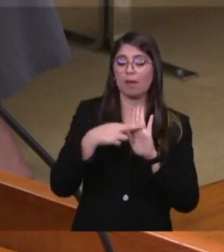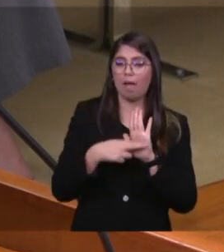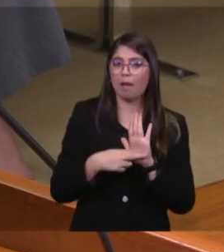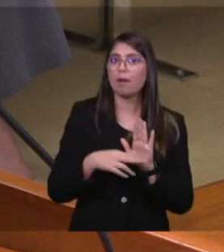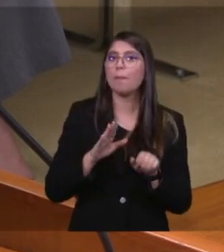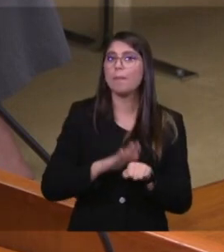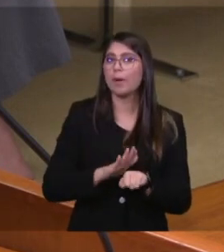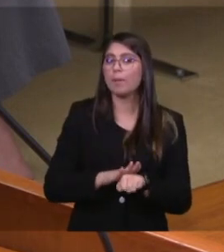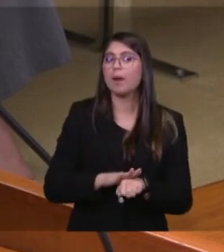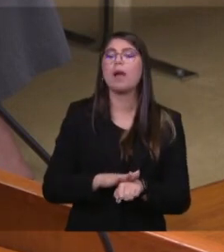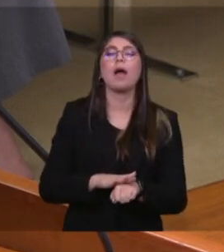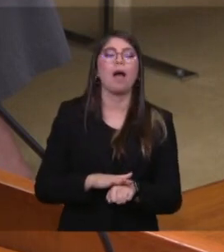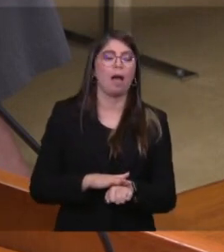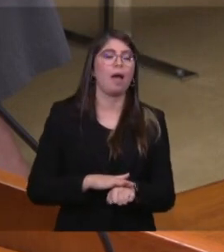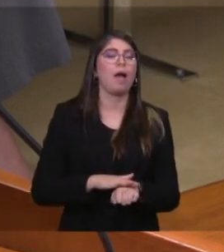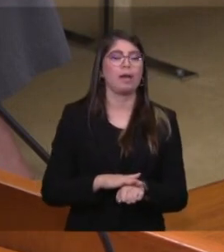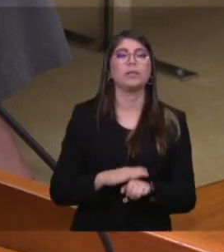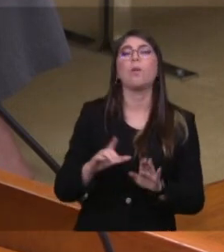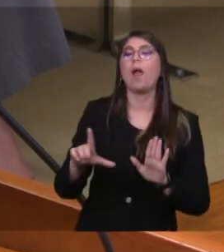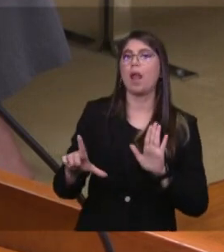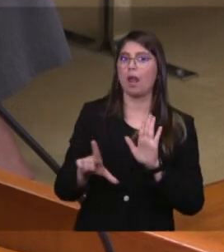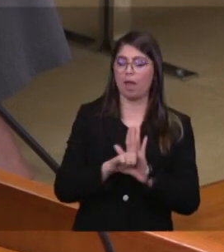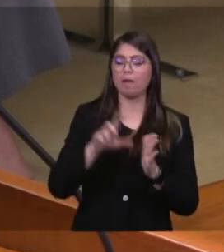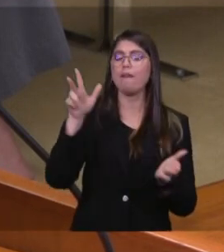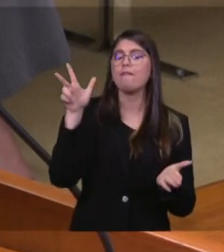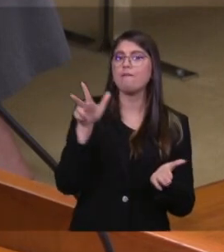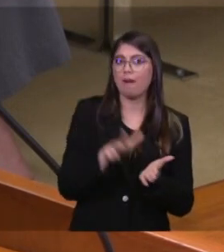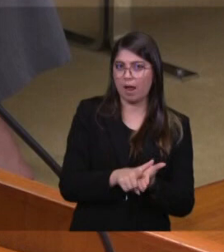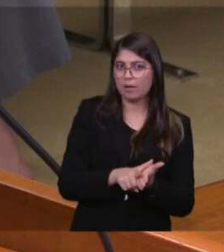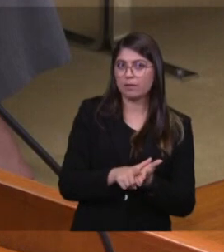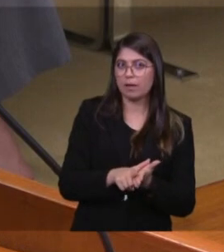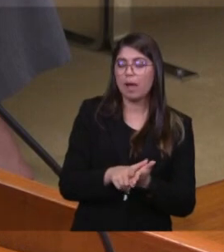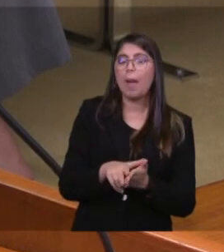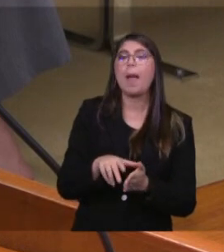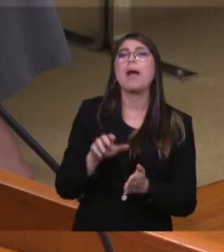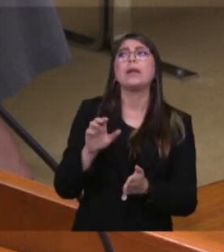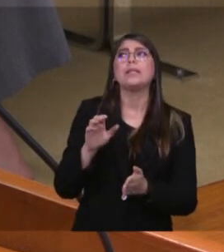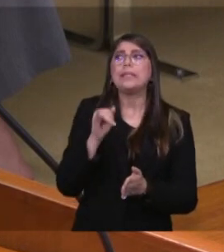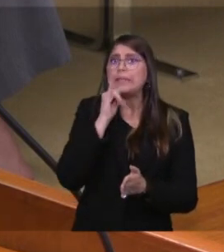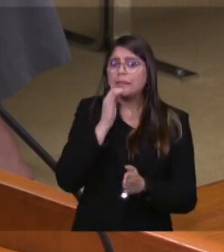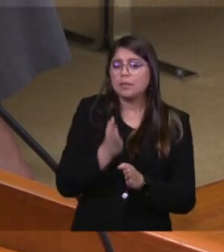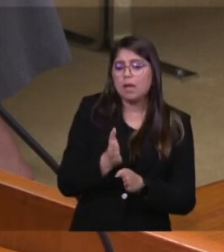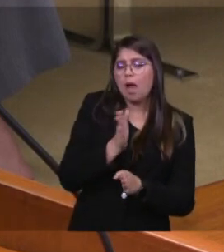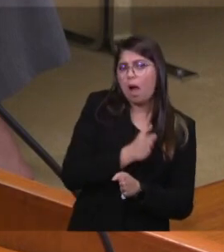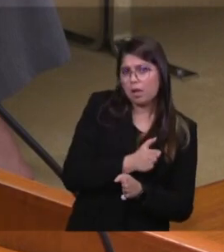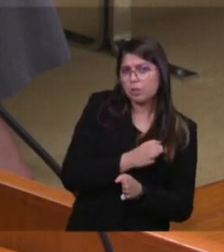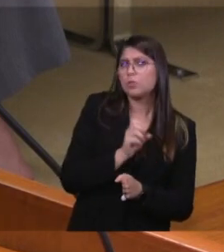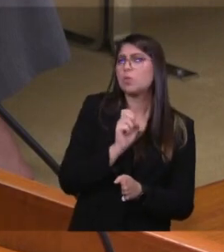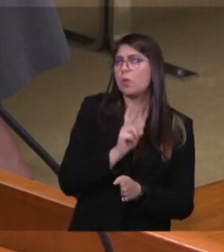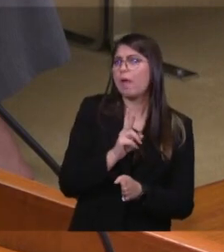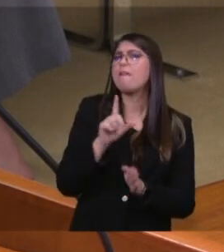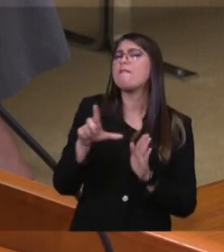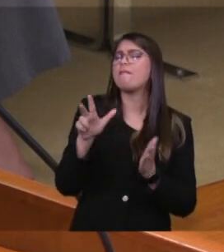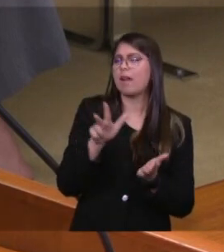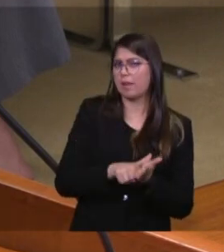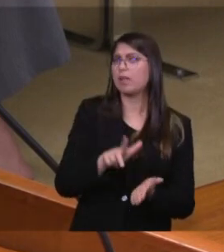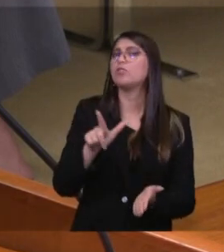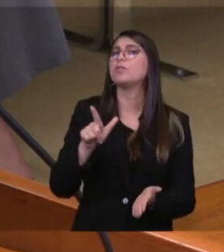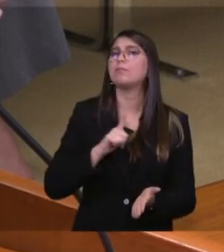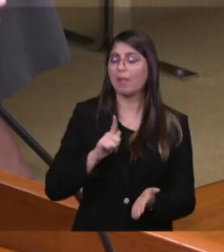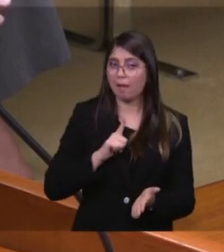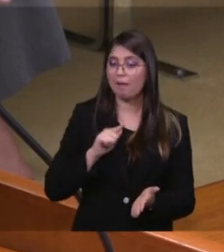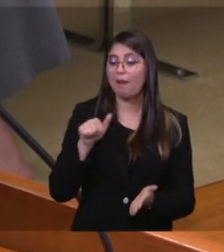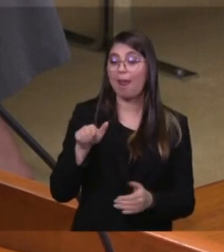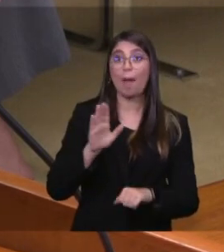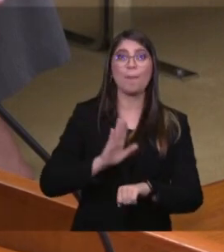Supremo entendeu que as legislações são válidas mesmo editado antes da lei complementar que ia editar as normas gerais. Então, ali